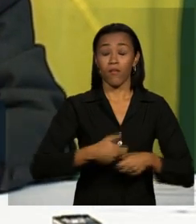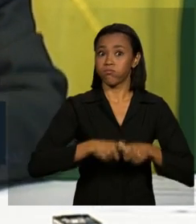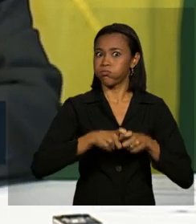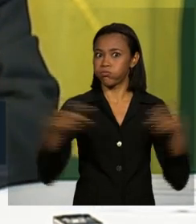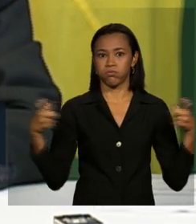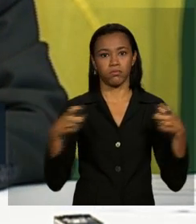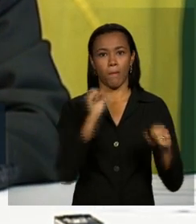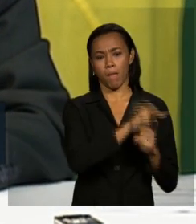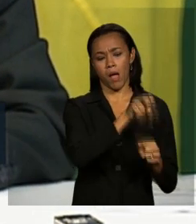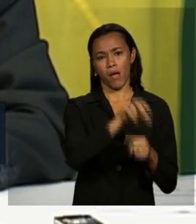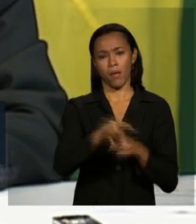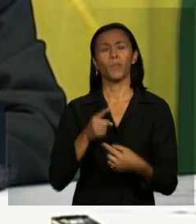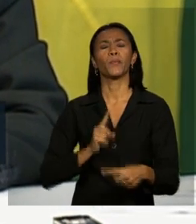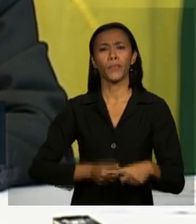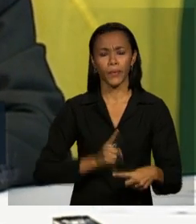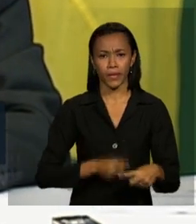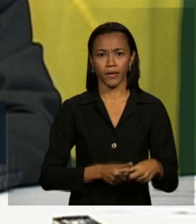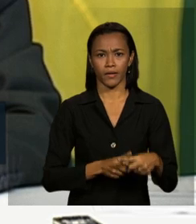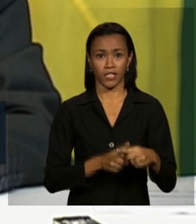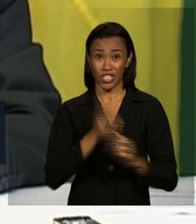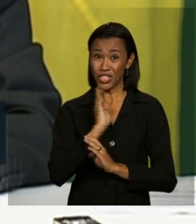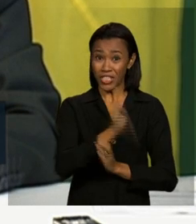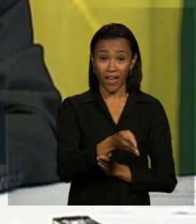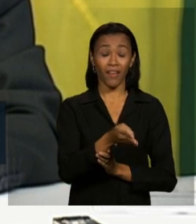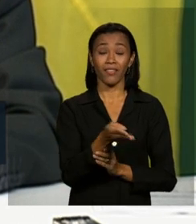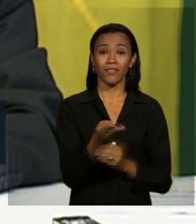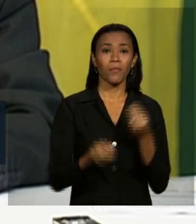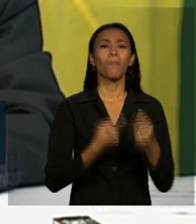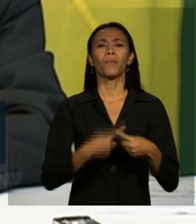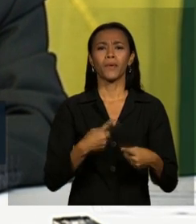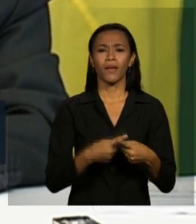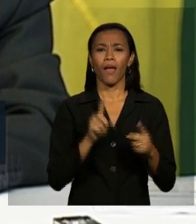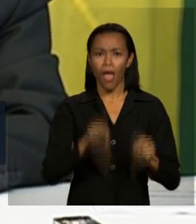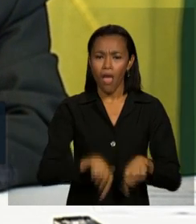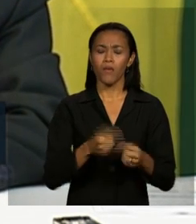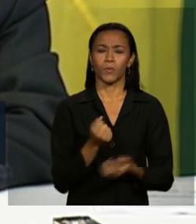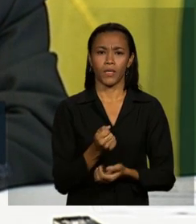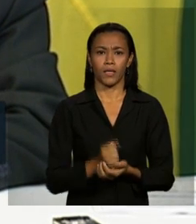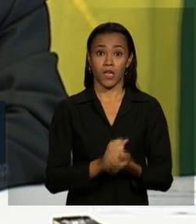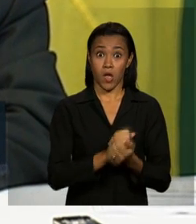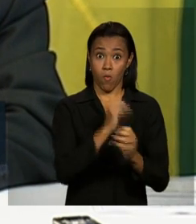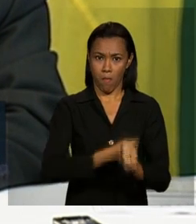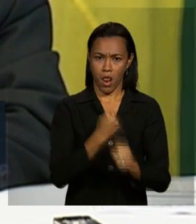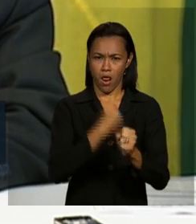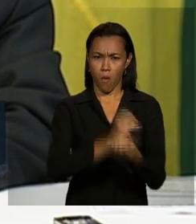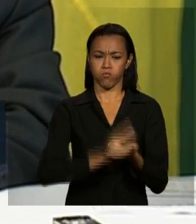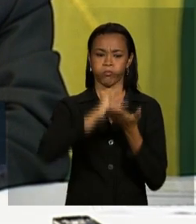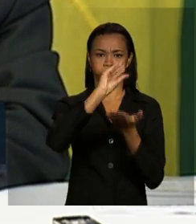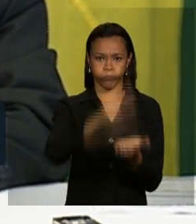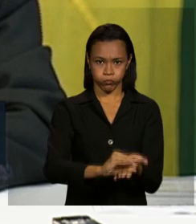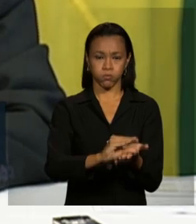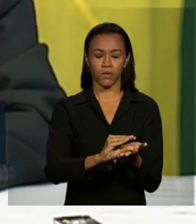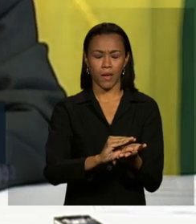empregos porque de empregos diretos porque trata-se de uma escala de investimentos